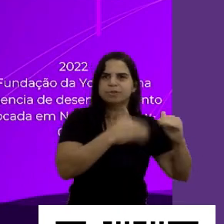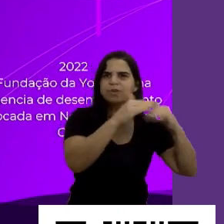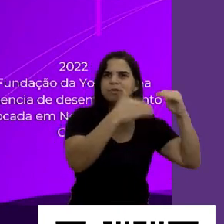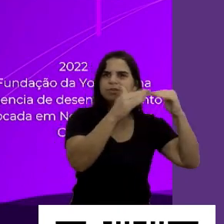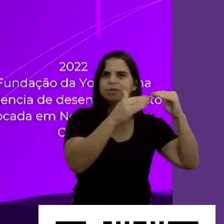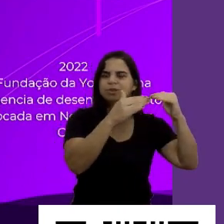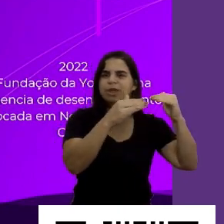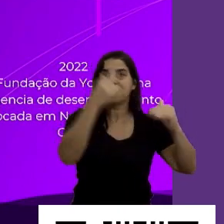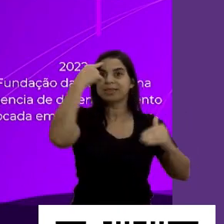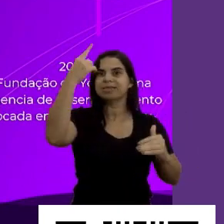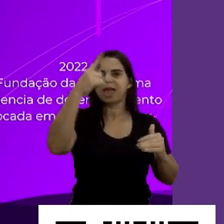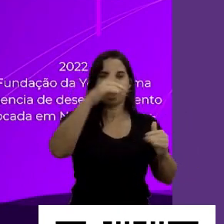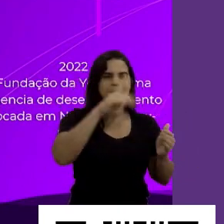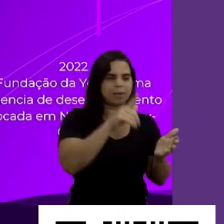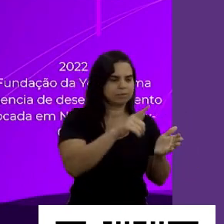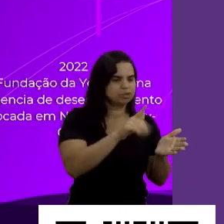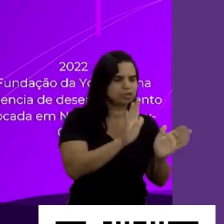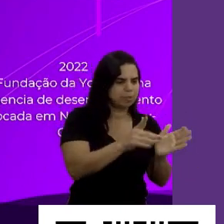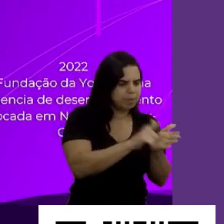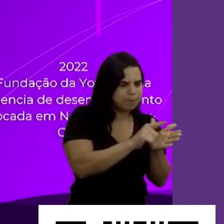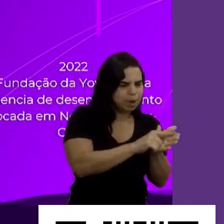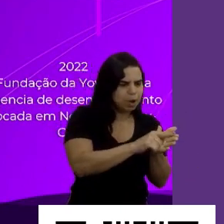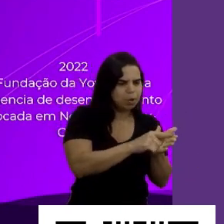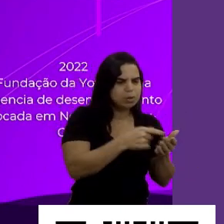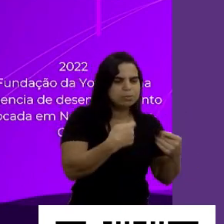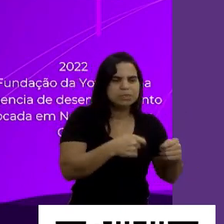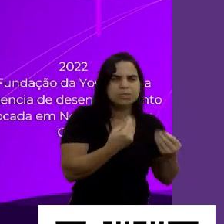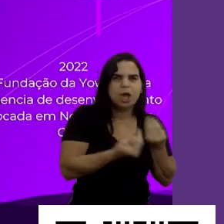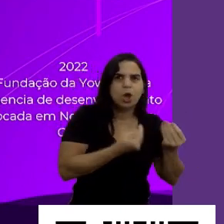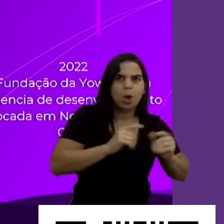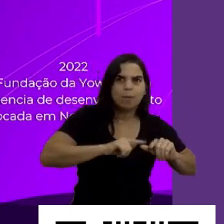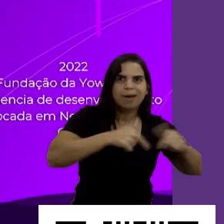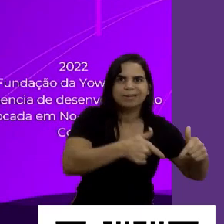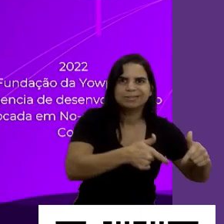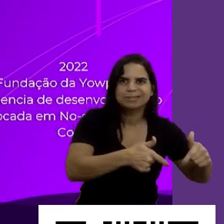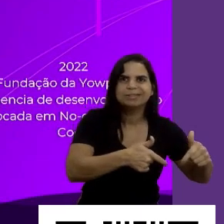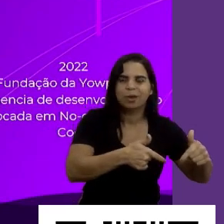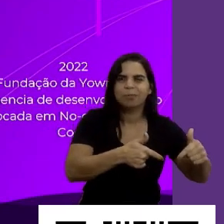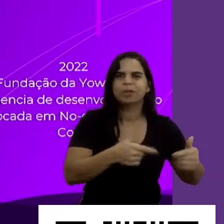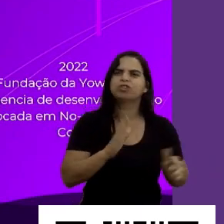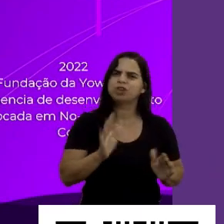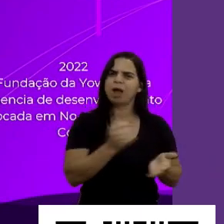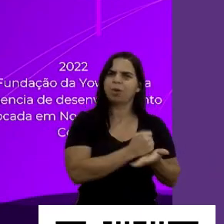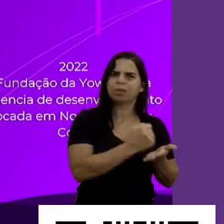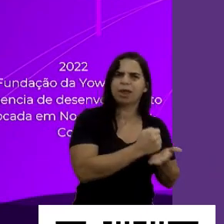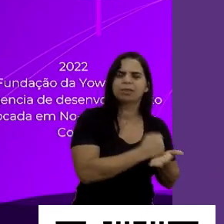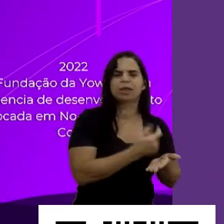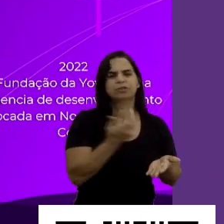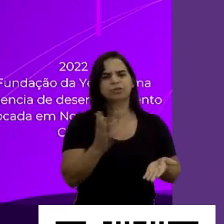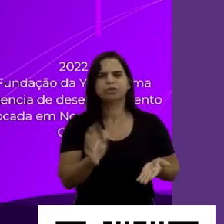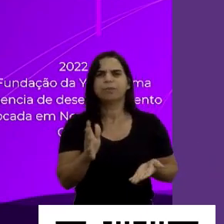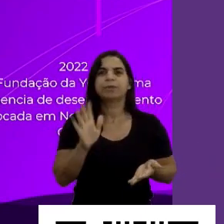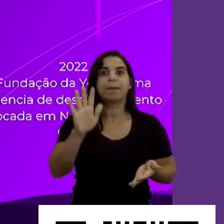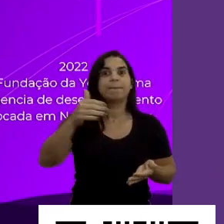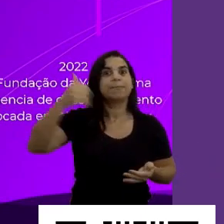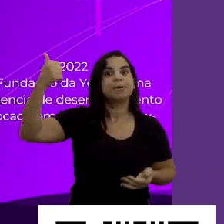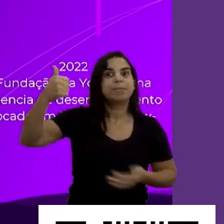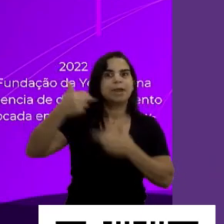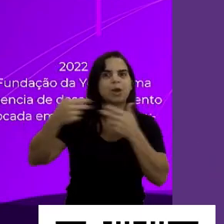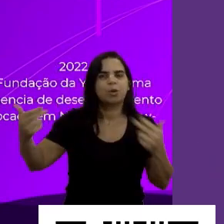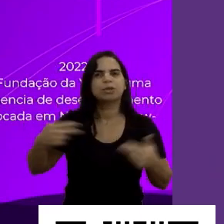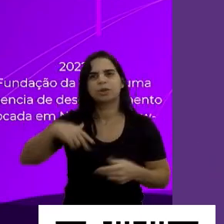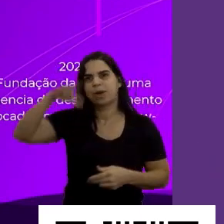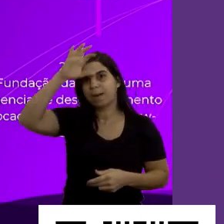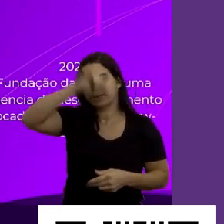papel e já tinha contratado já tinha feito todo esse trâmite porém a primeira coisa que eu aprendi na aceleração